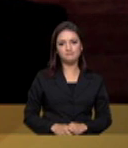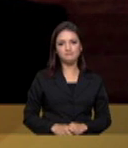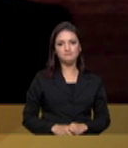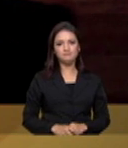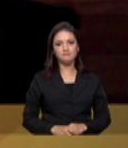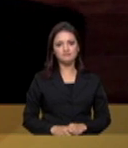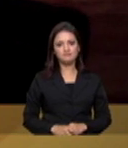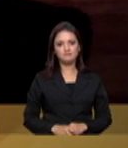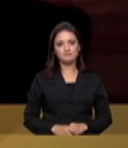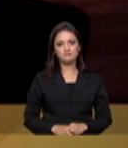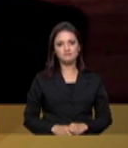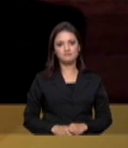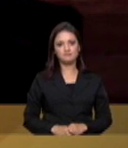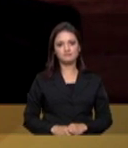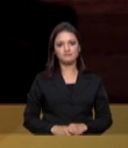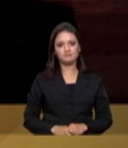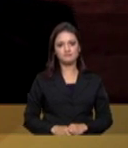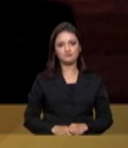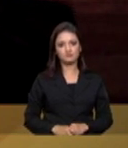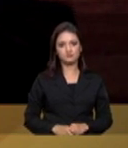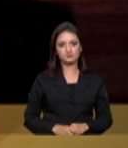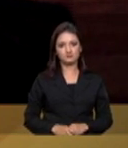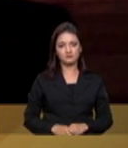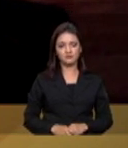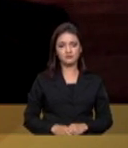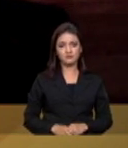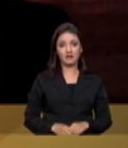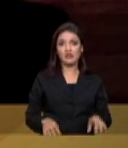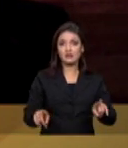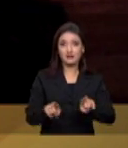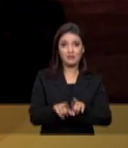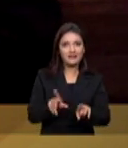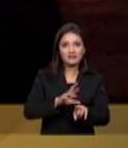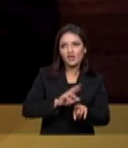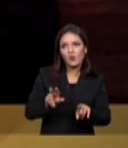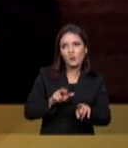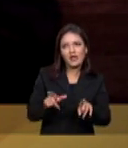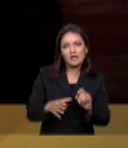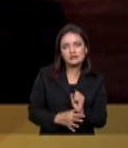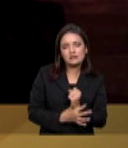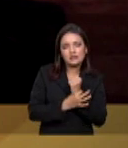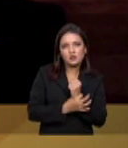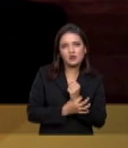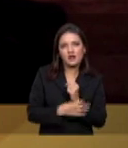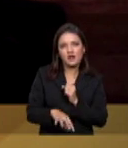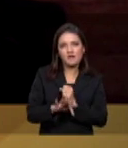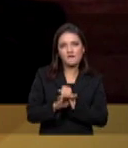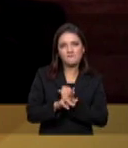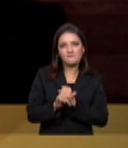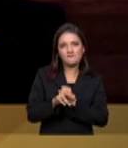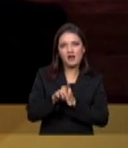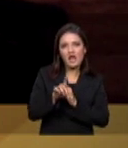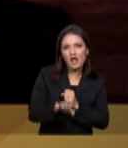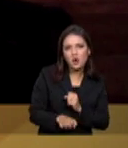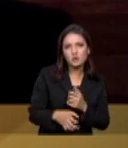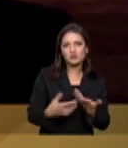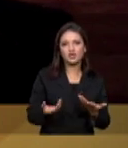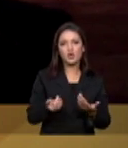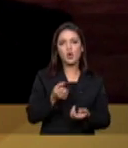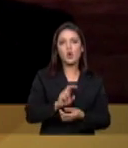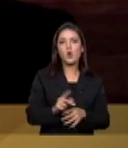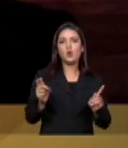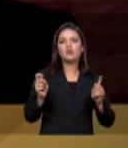e não se trata de assegurar para o Billy é o de possibilitar a titulação de